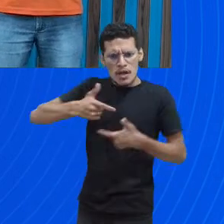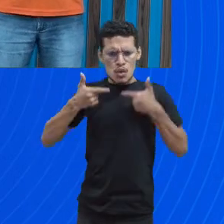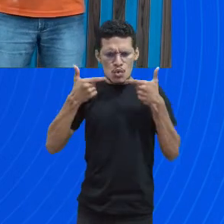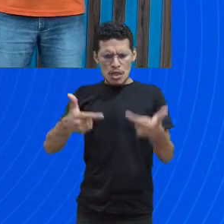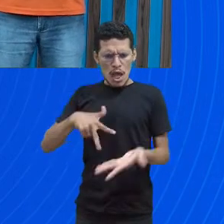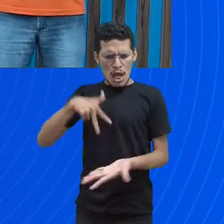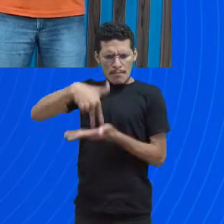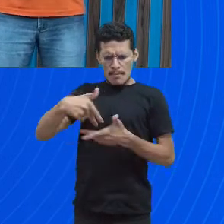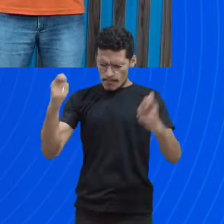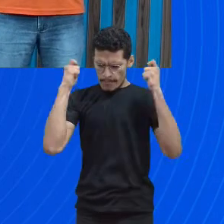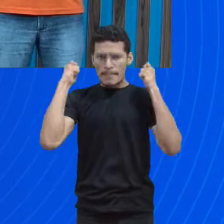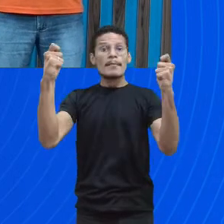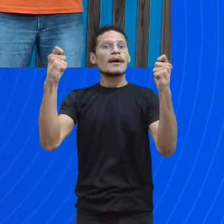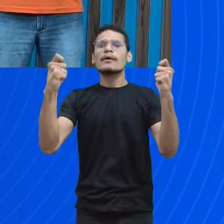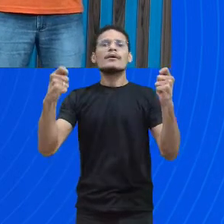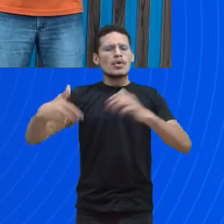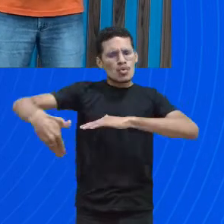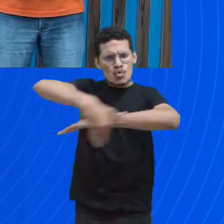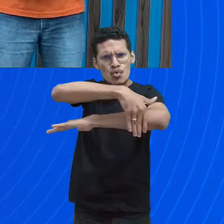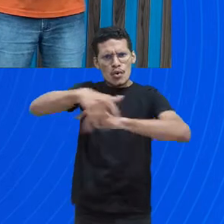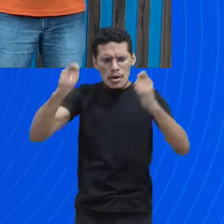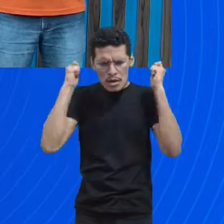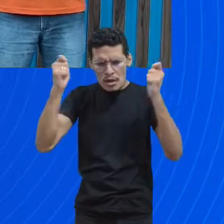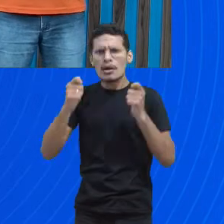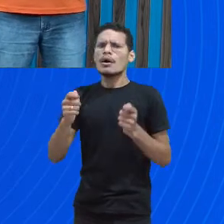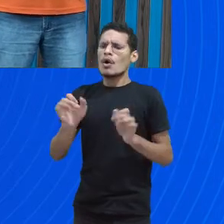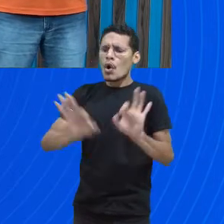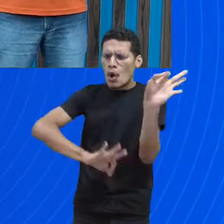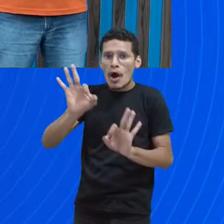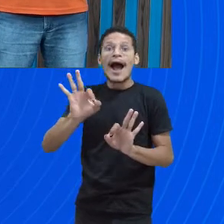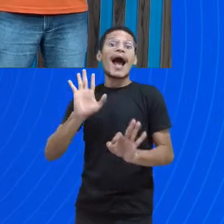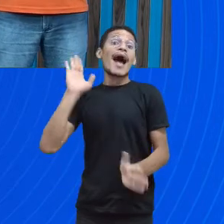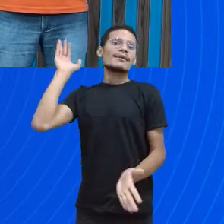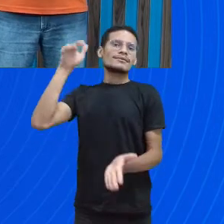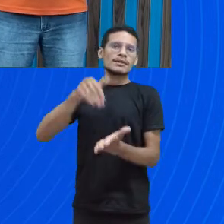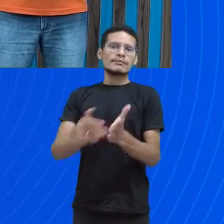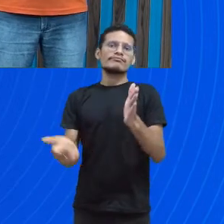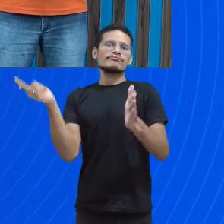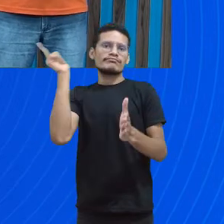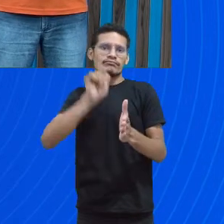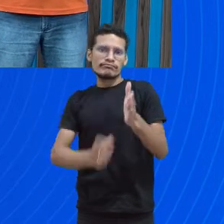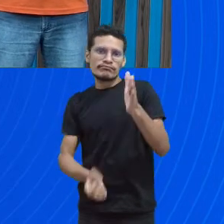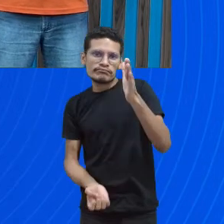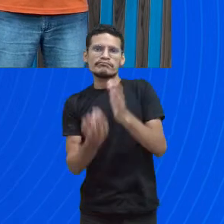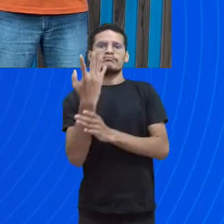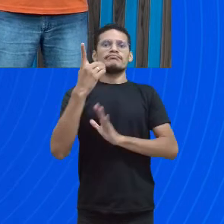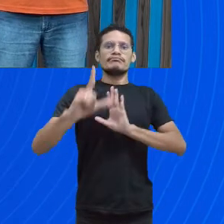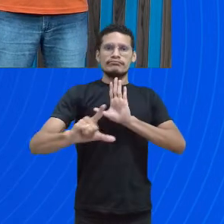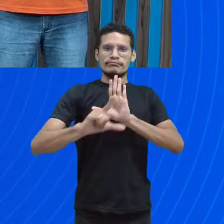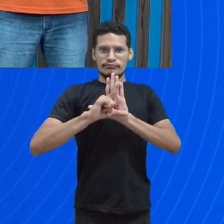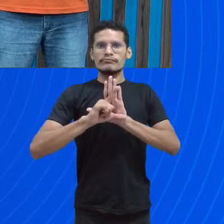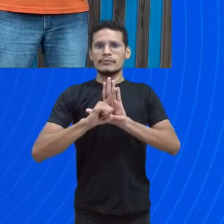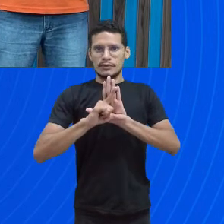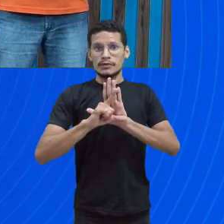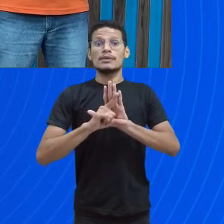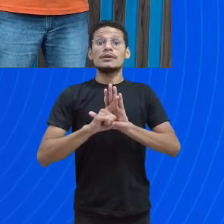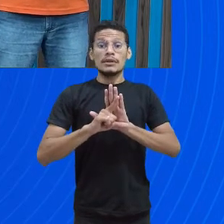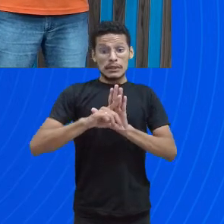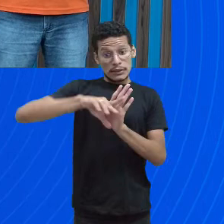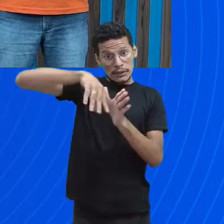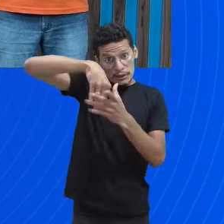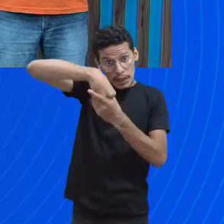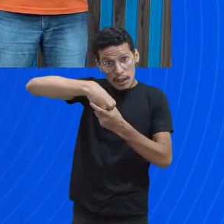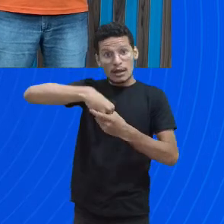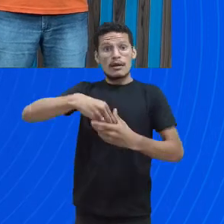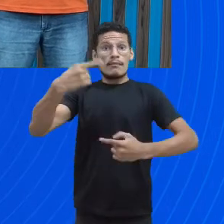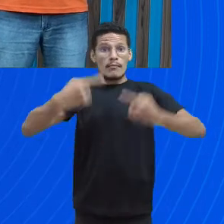lutaram, foram às ruas, protestaram, negociaram, até que elas foram construídas. Enquanto política pública,